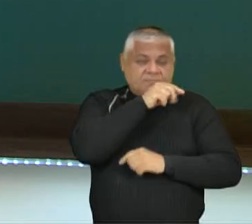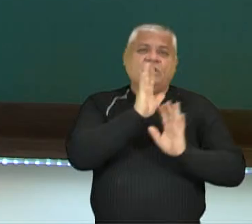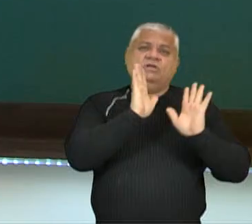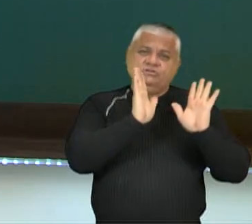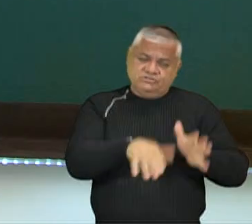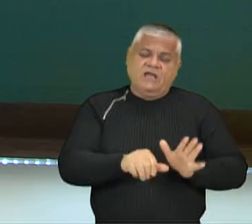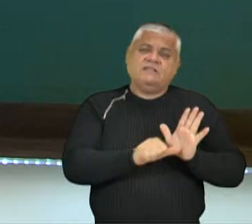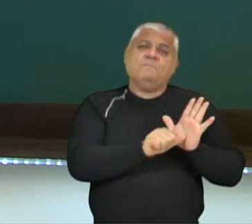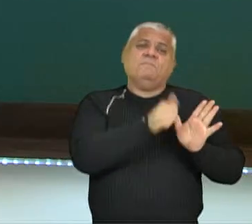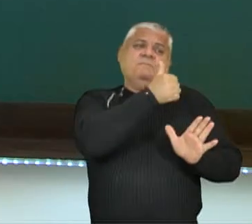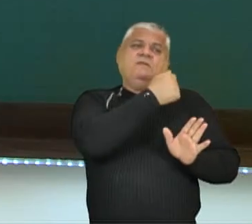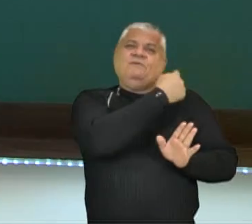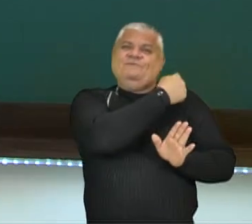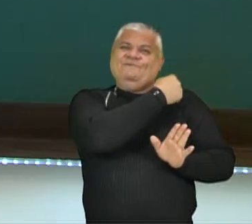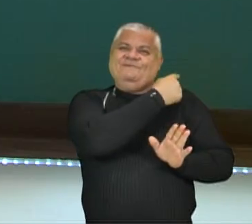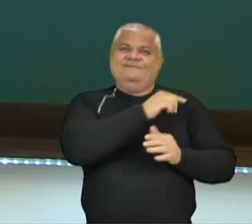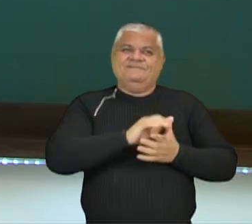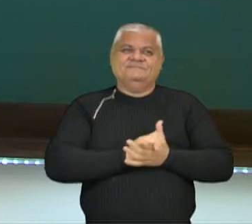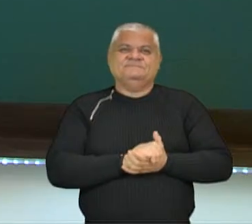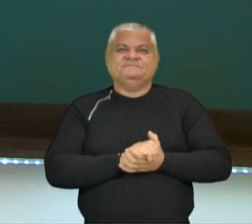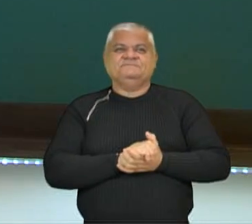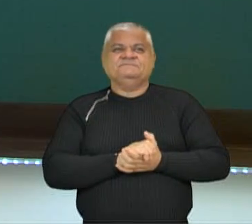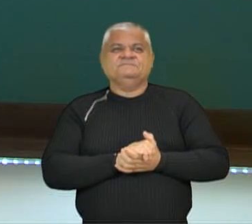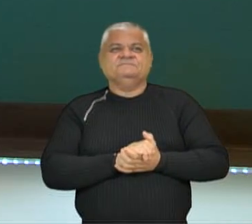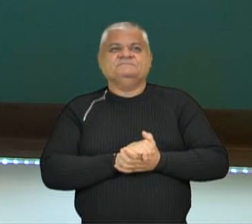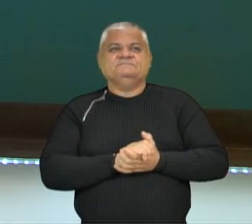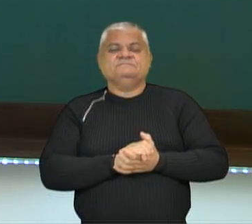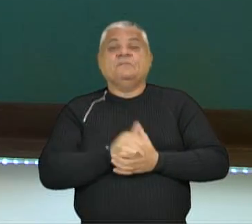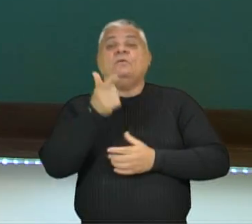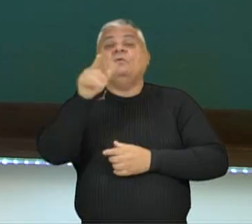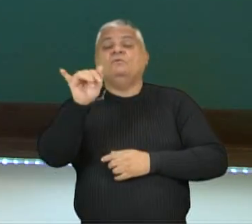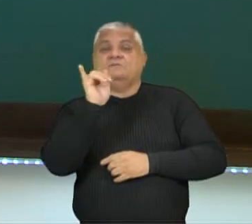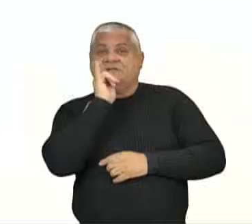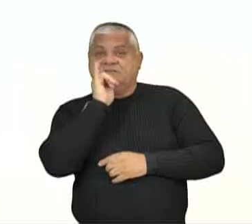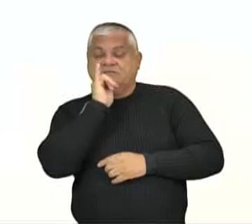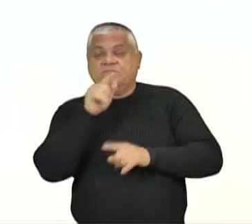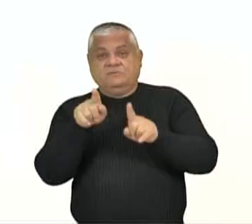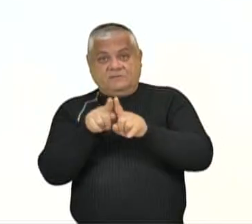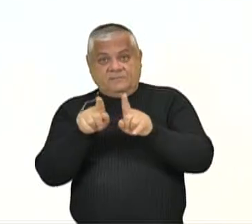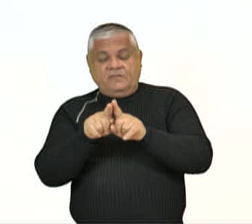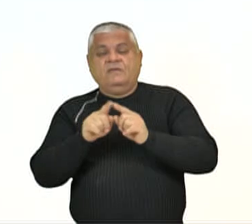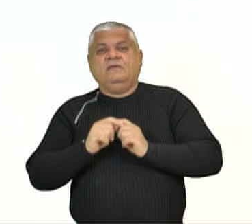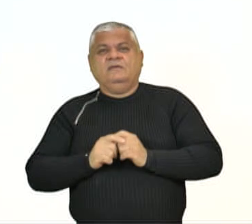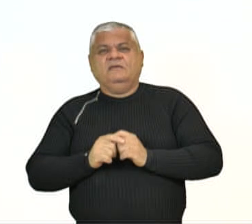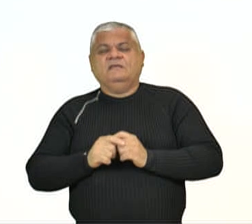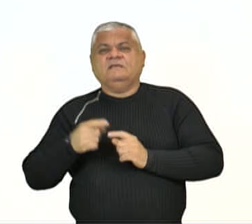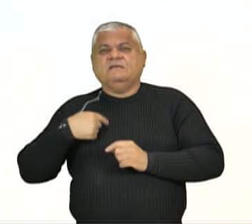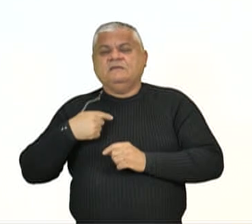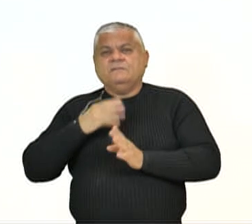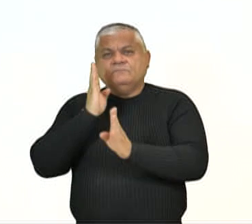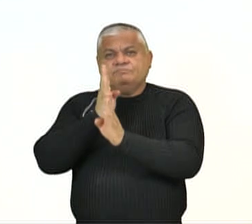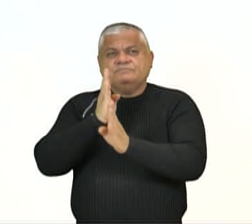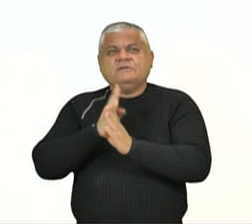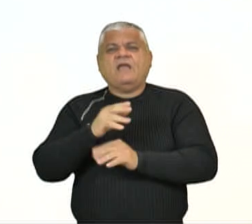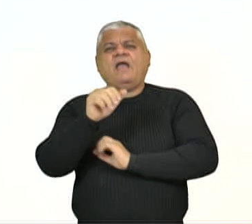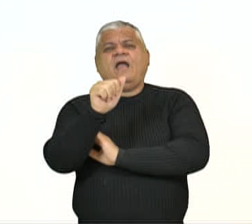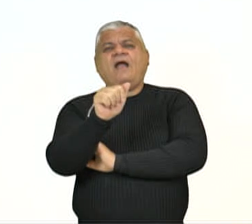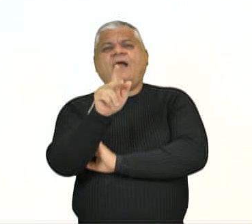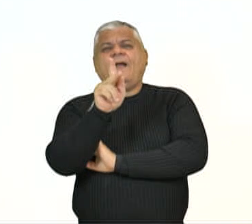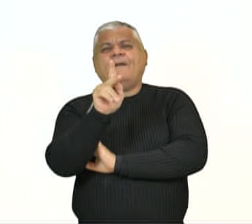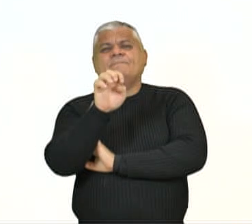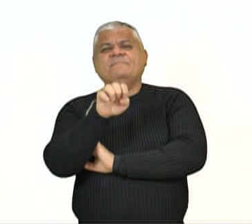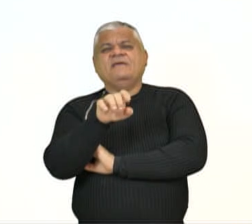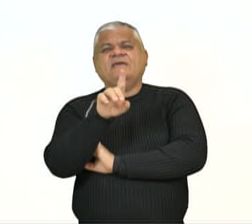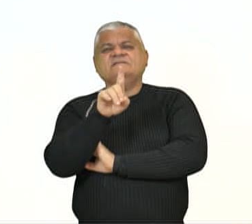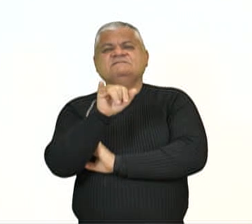tivemos um ancestral comum. Outro exemplo, então, de órgãos vestigiais é o apêndice.